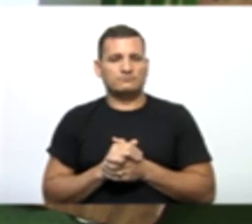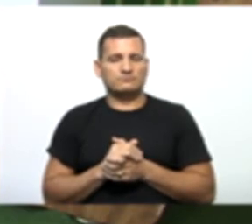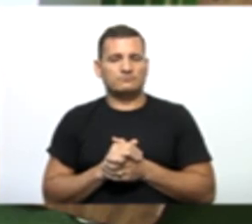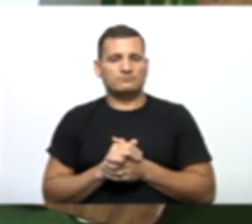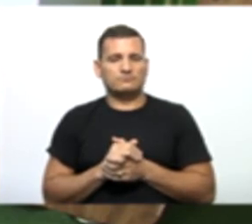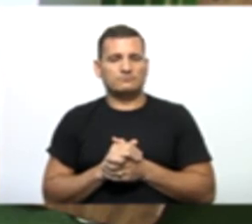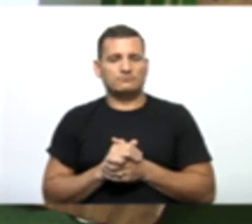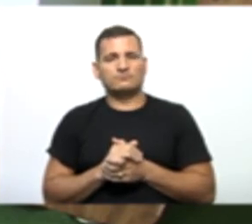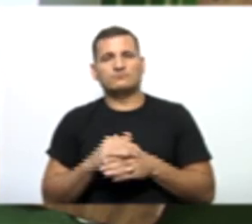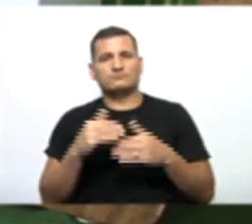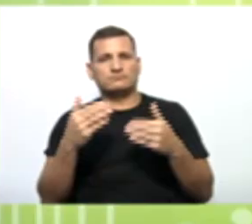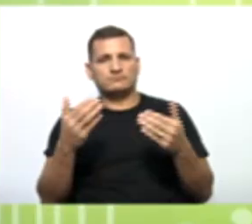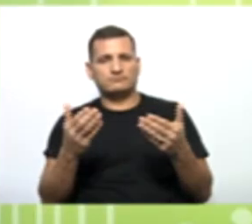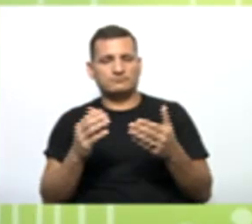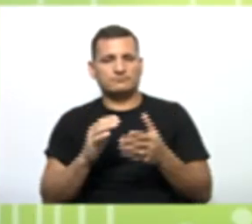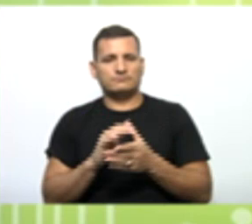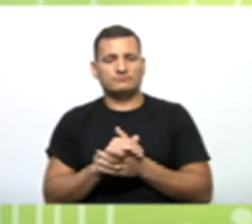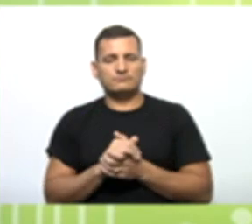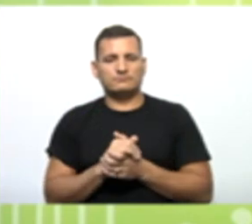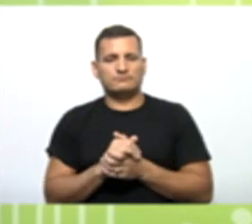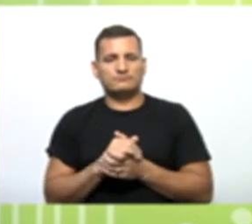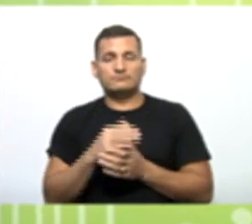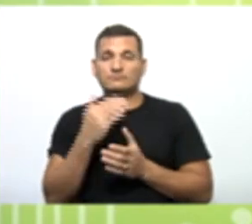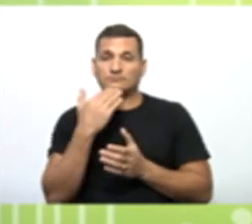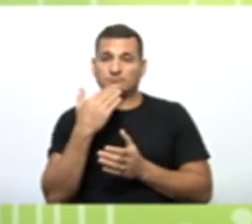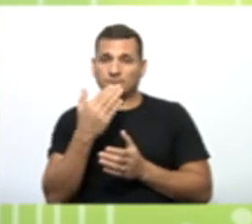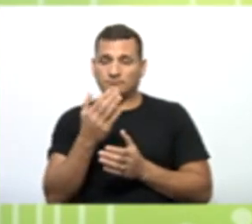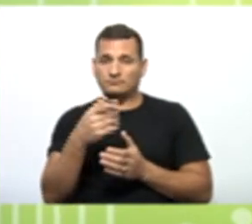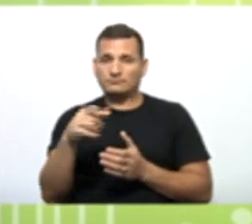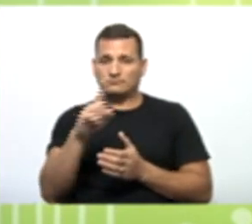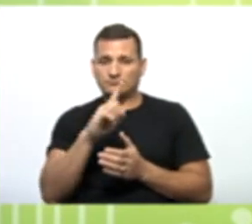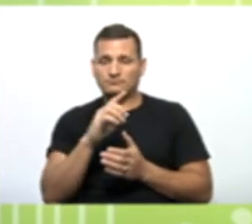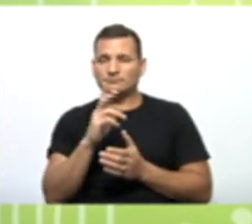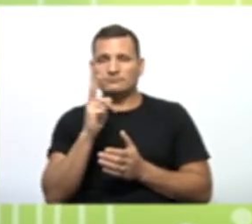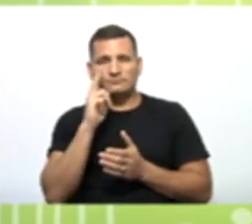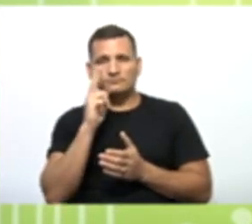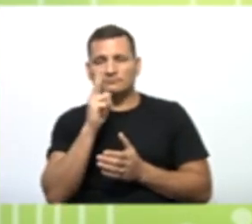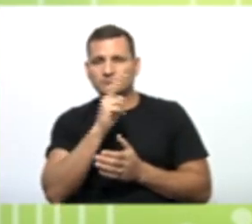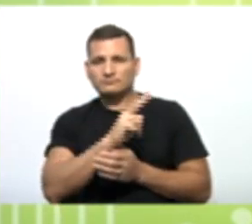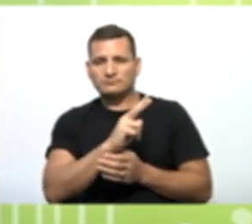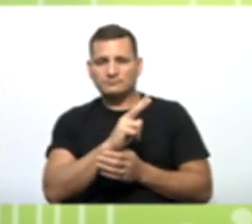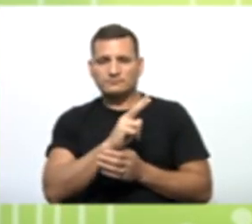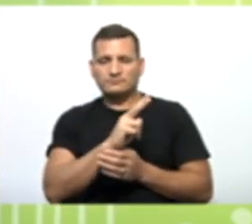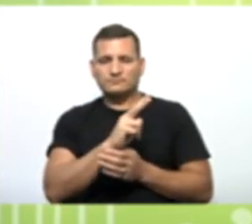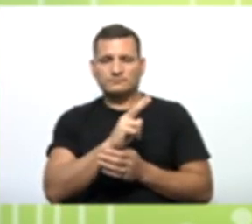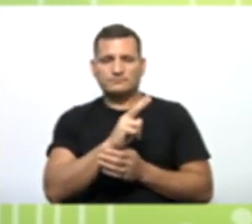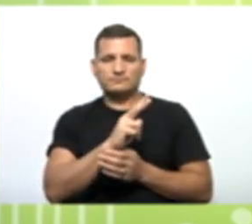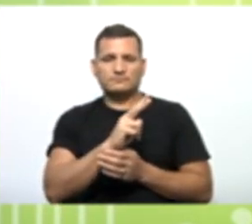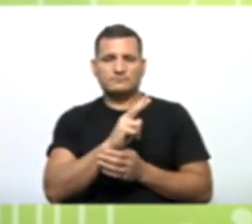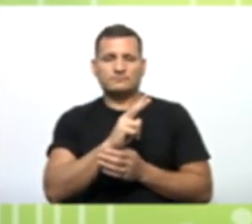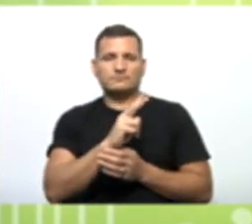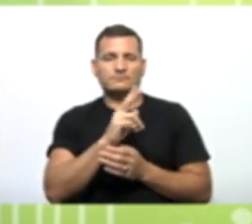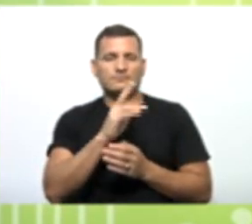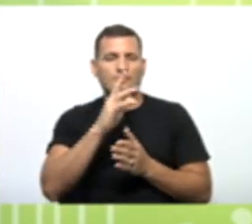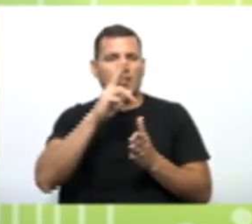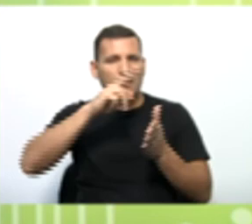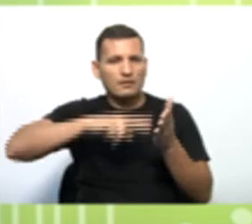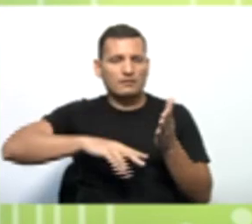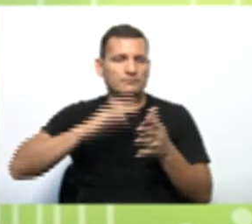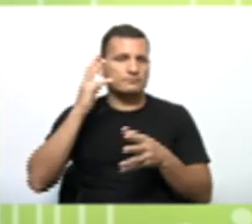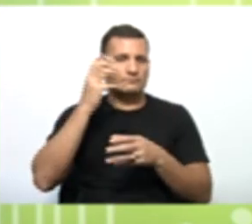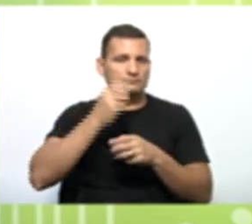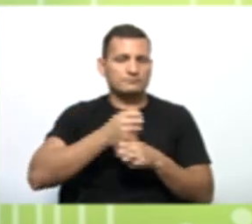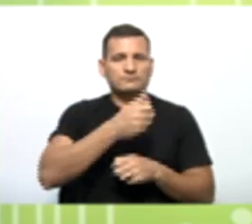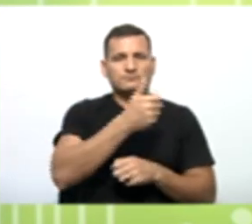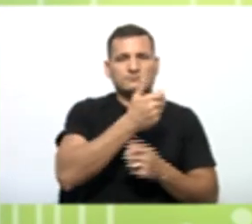ó, peço que vocês acompanhem, dê uma revisada, assistam a